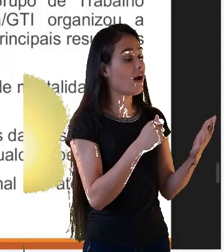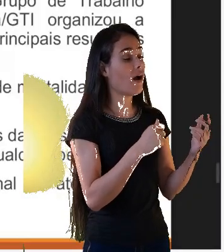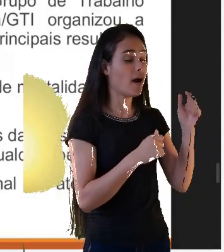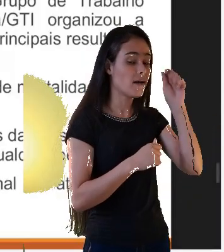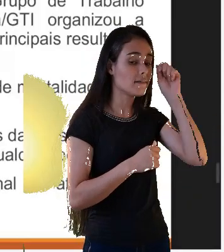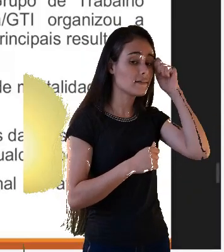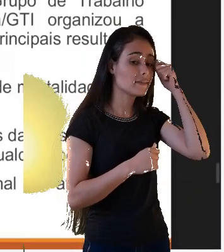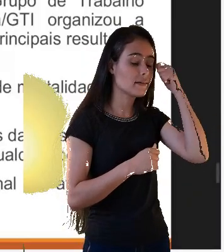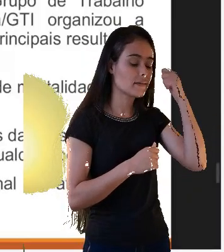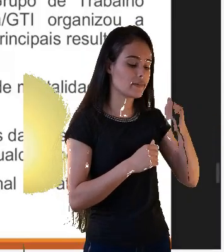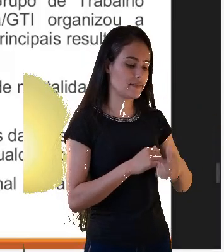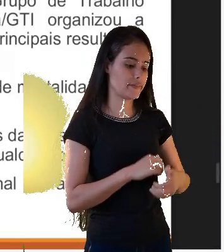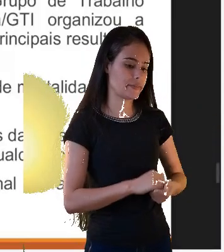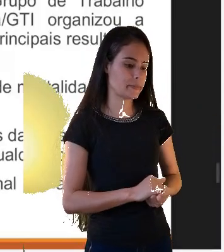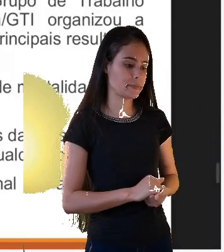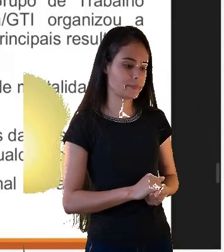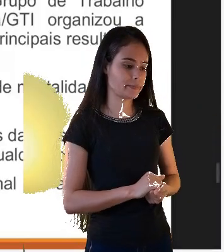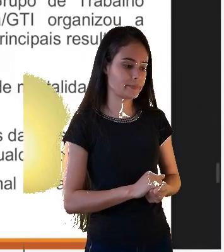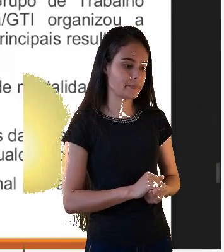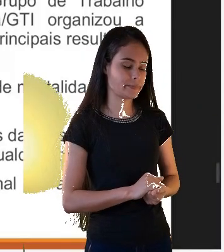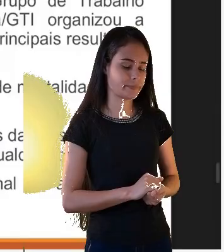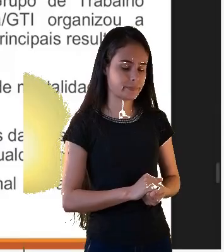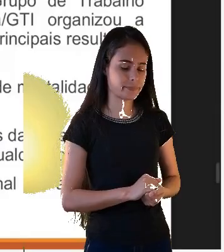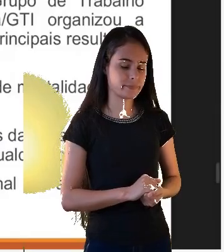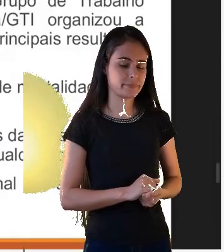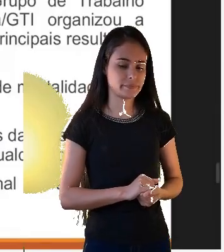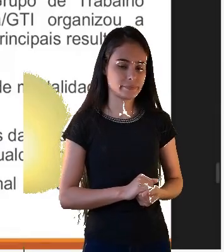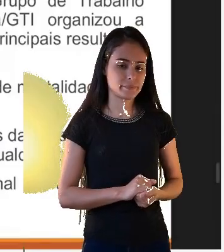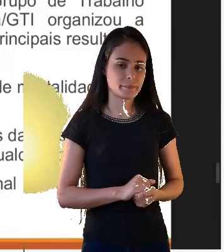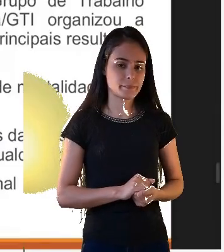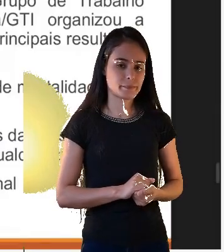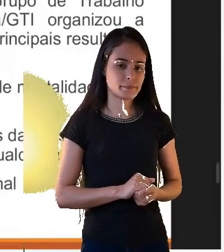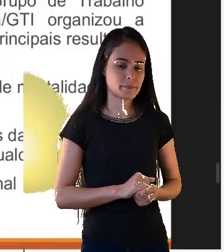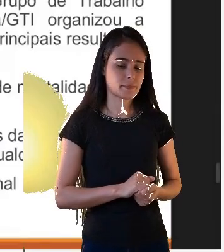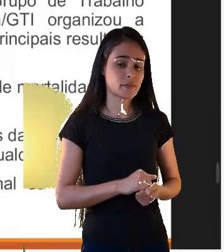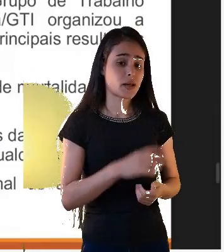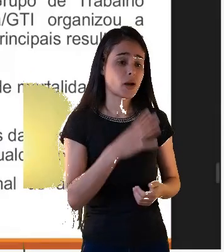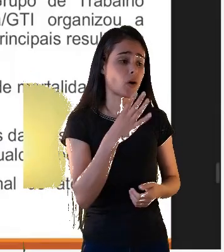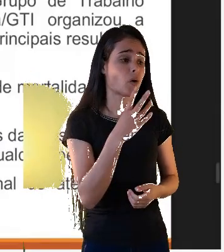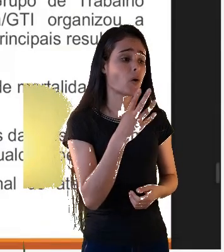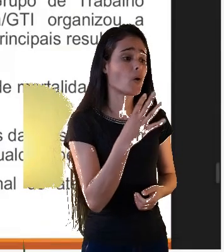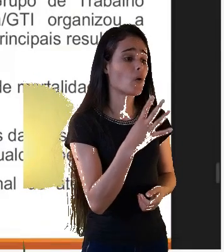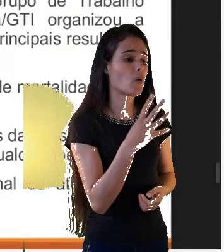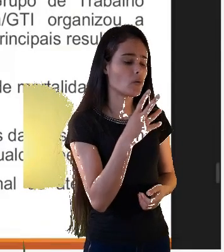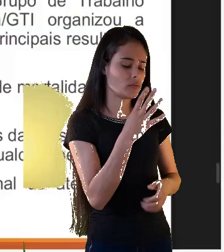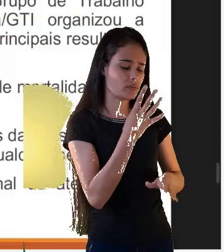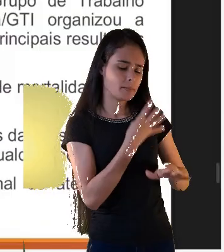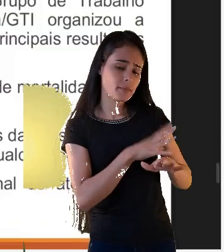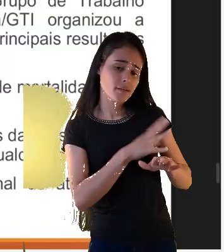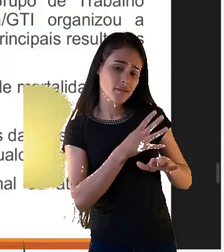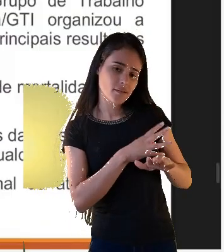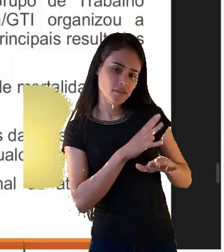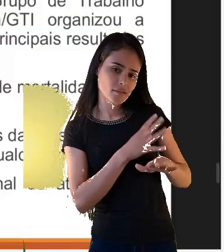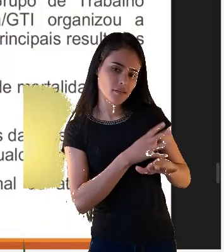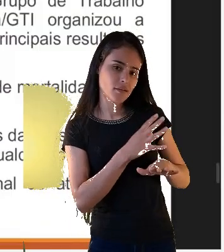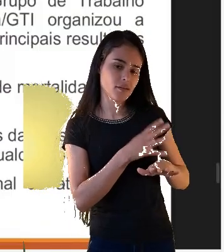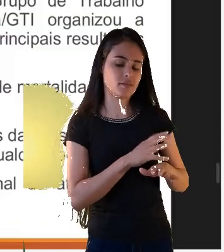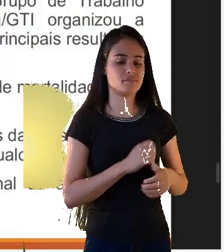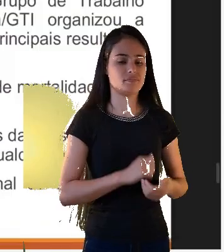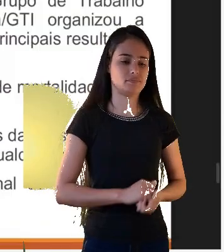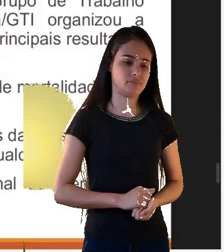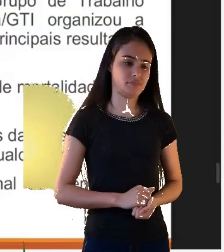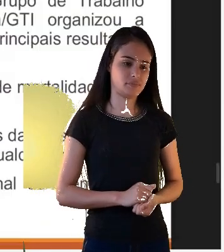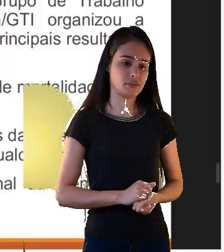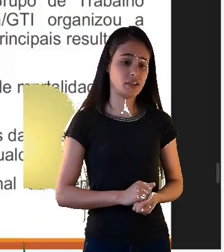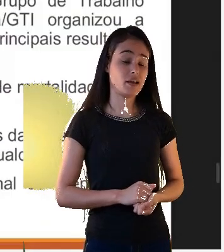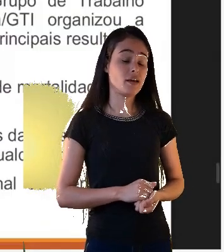Por exemplo, até durante muito tempo a gente não consegue, por exemplo, mensurar os dados nos